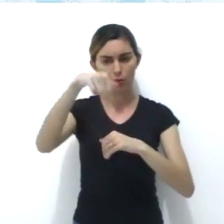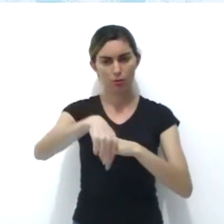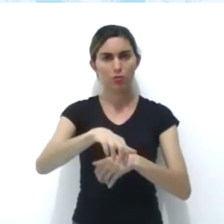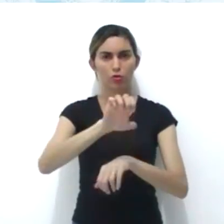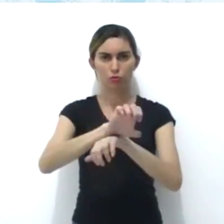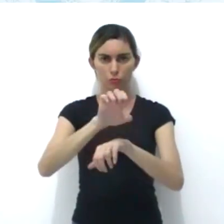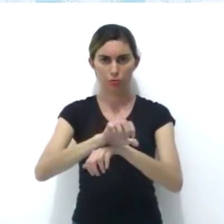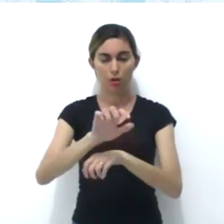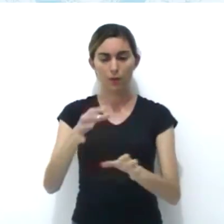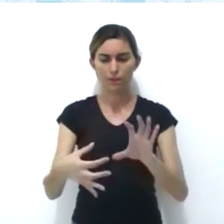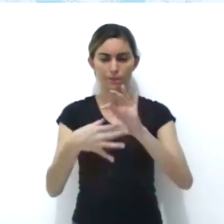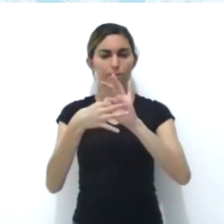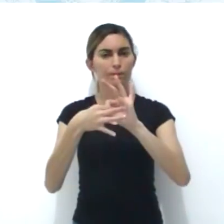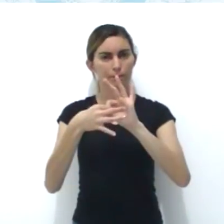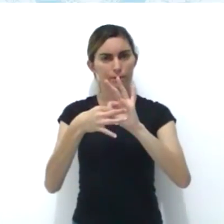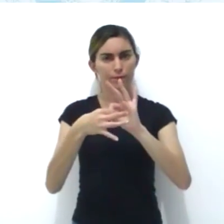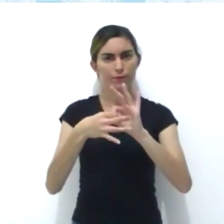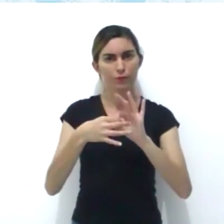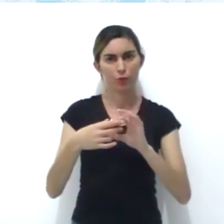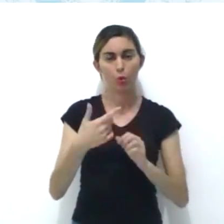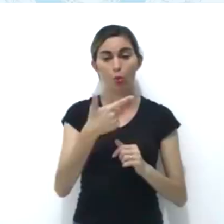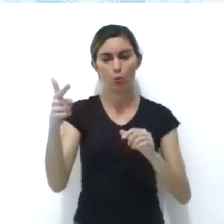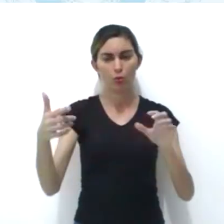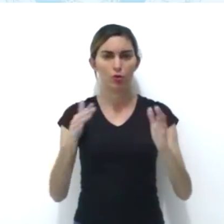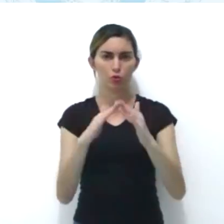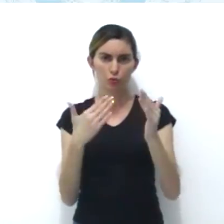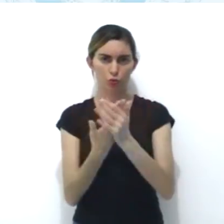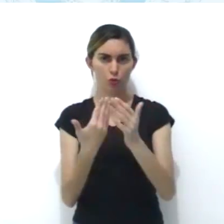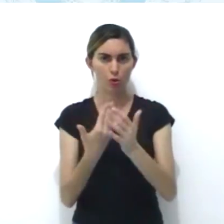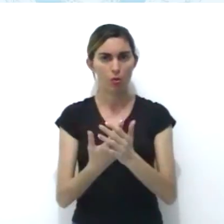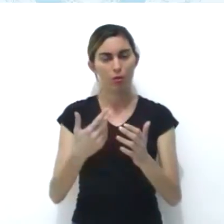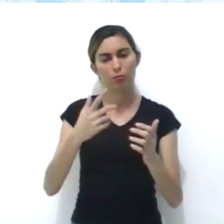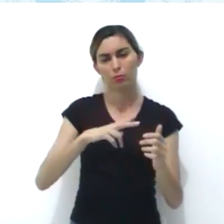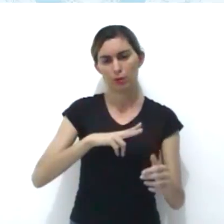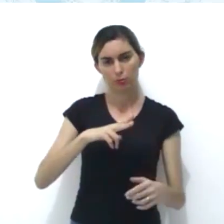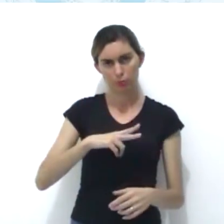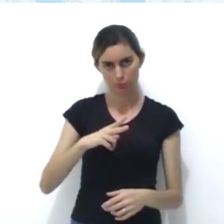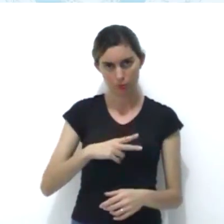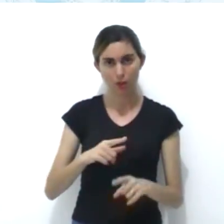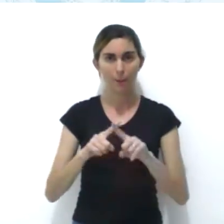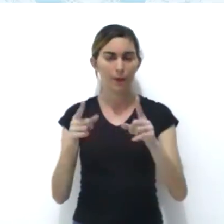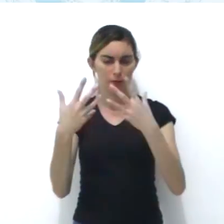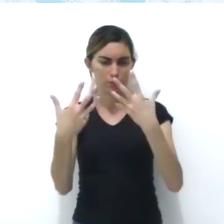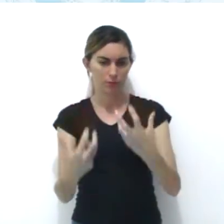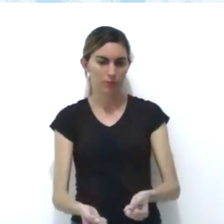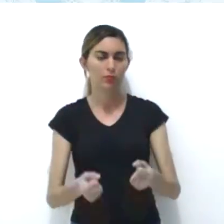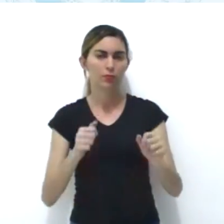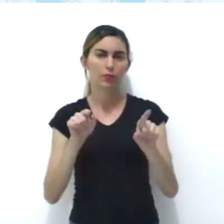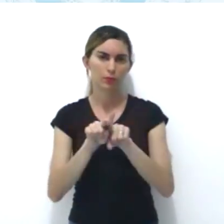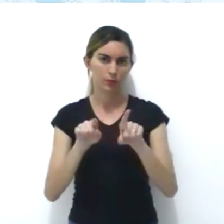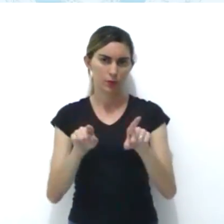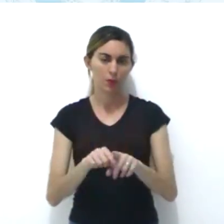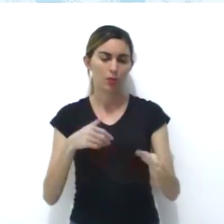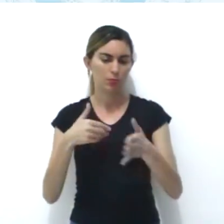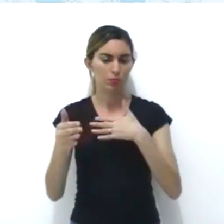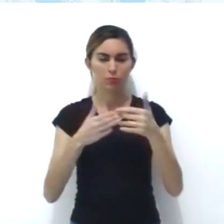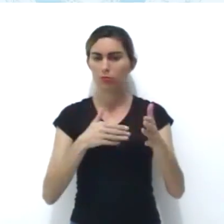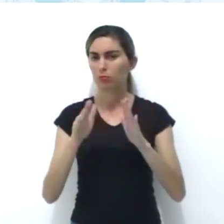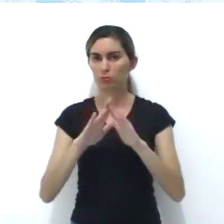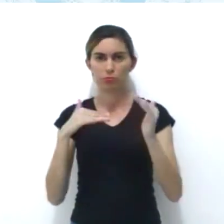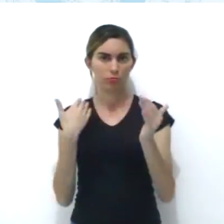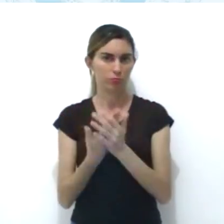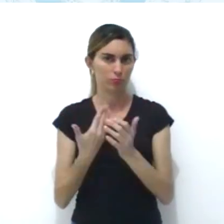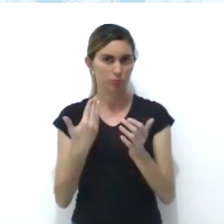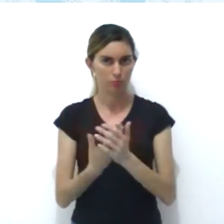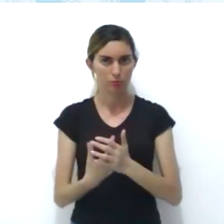nosso estado. Ela é vinculada a uma outra escola, mas é uma escola da rede privada, mas que aceita trabalhos de